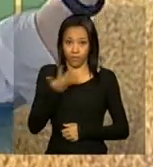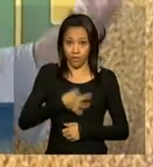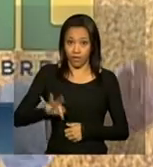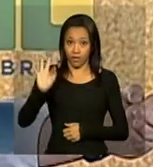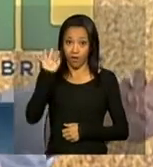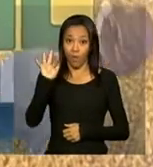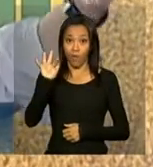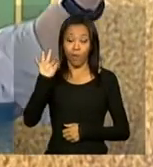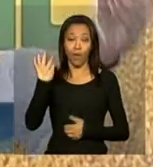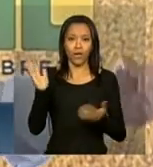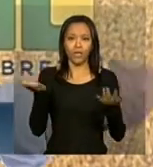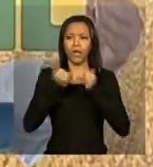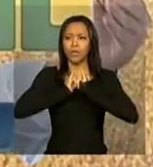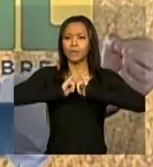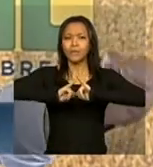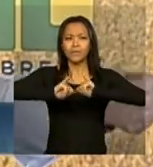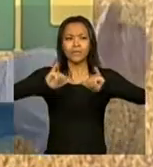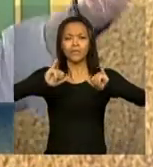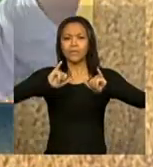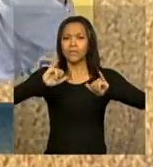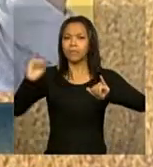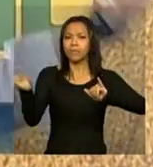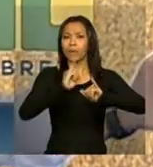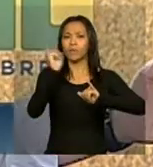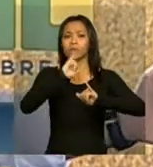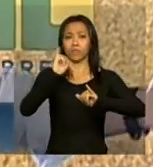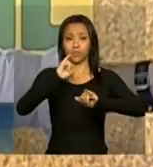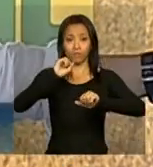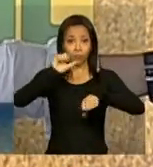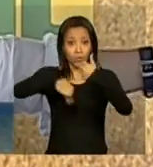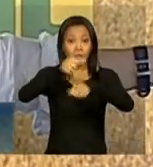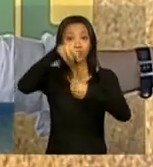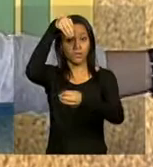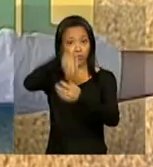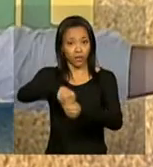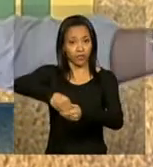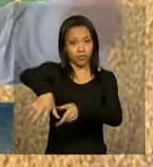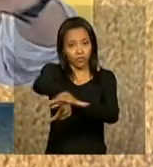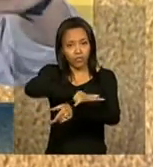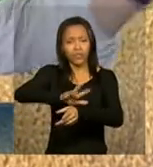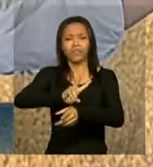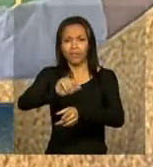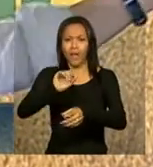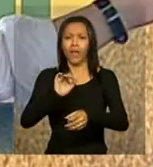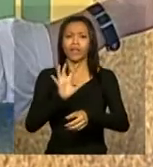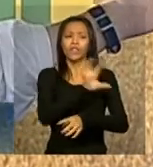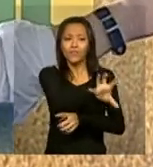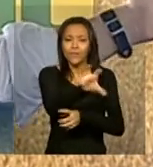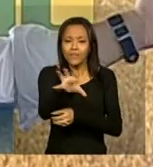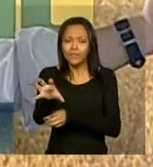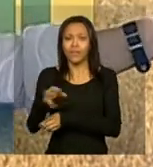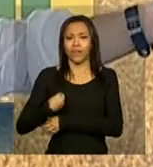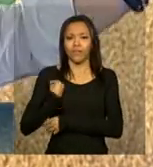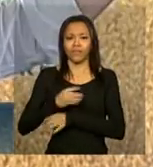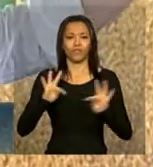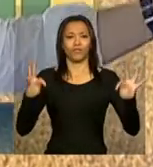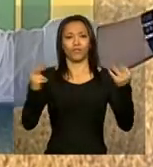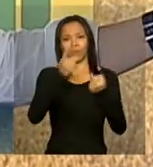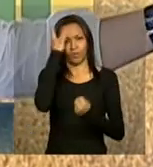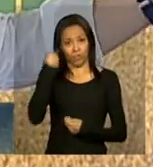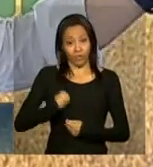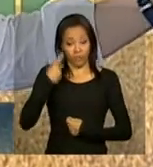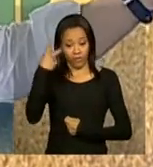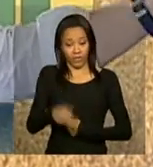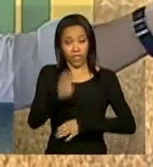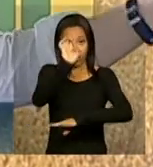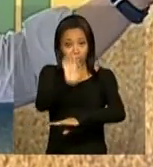que anuncia importantes mudanças, mudanças estruturais, que vão mudar a vida de todos os brasileiros do Mato Grosso, é a senhora.